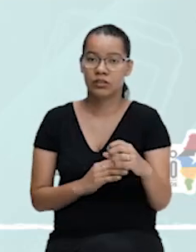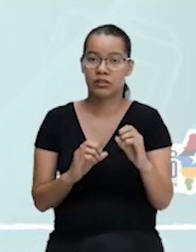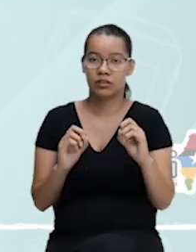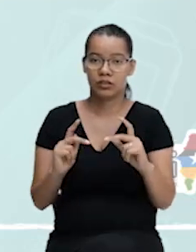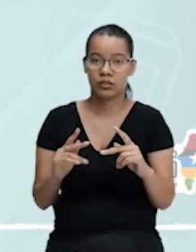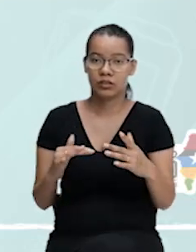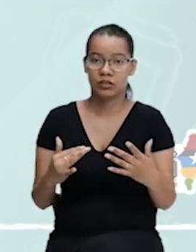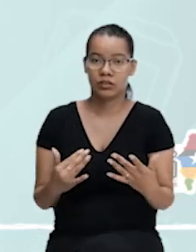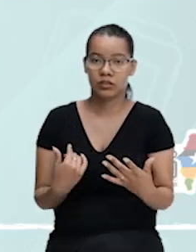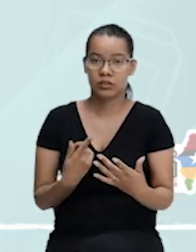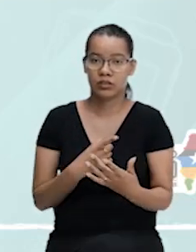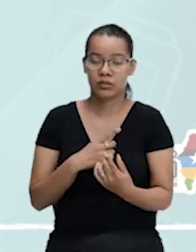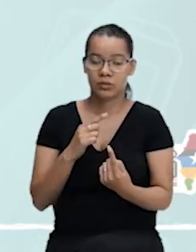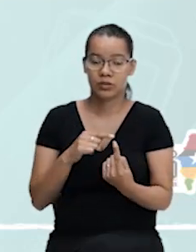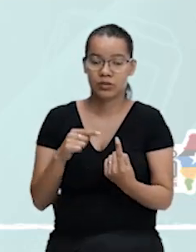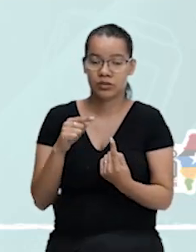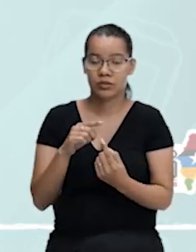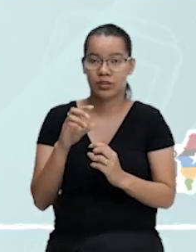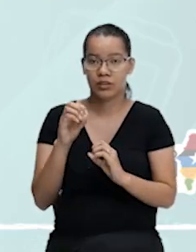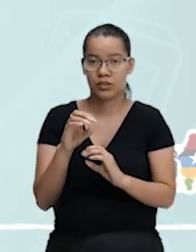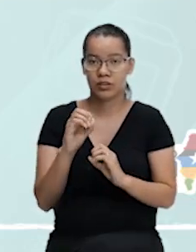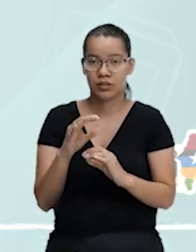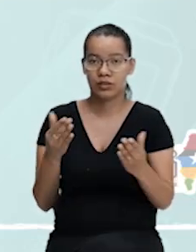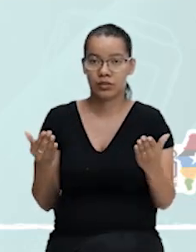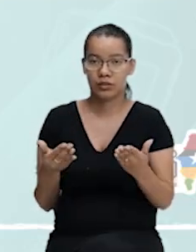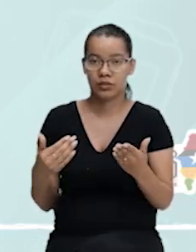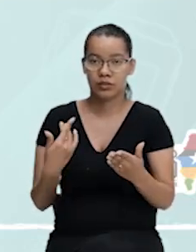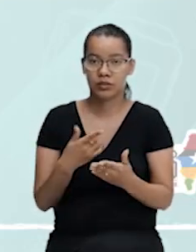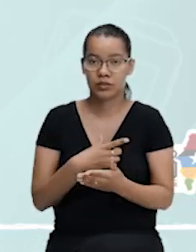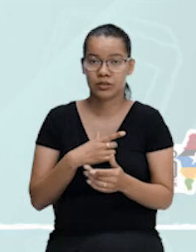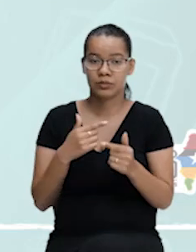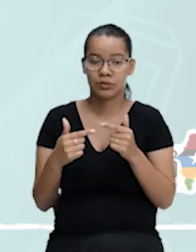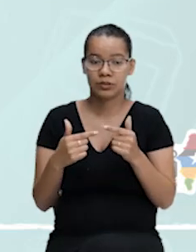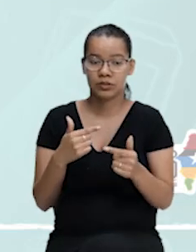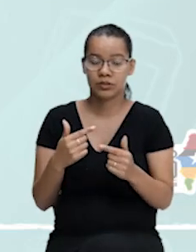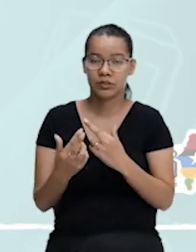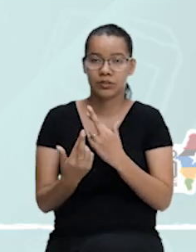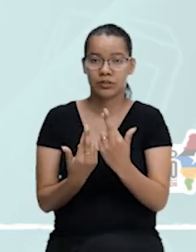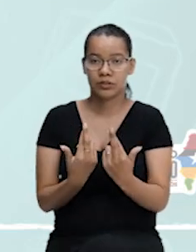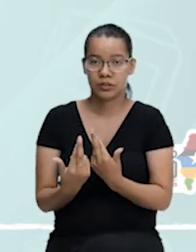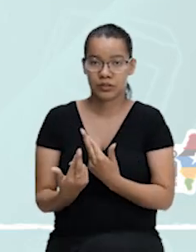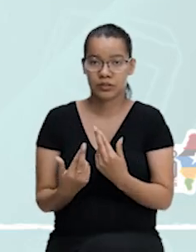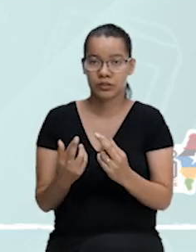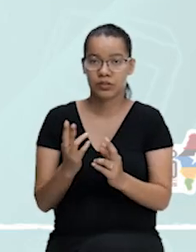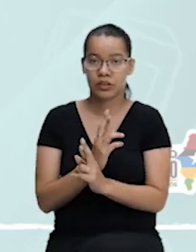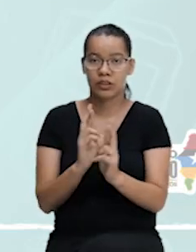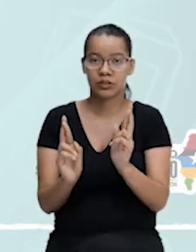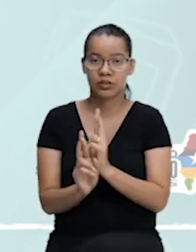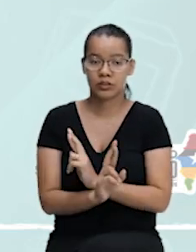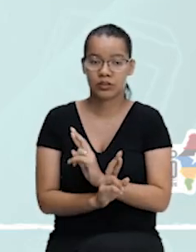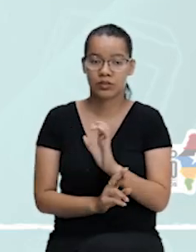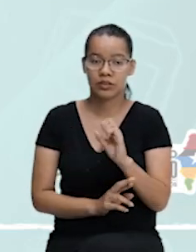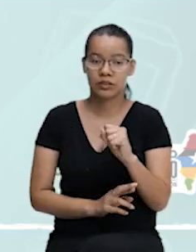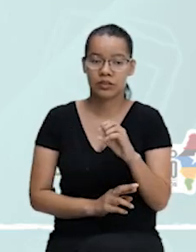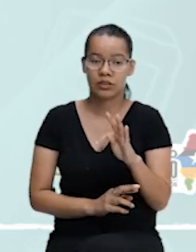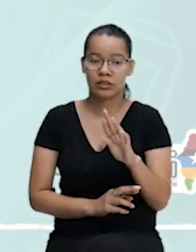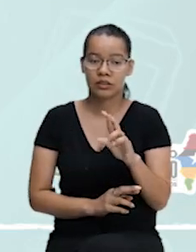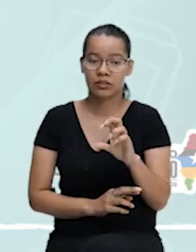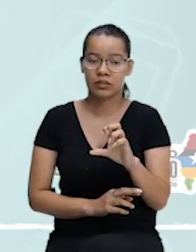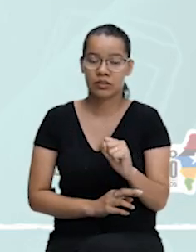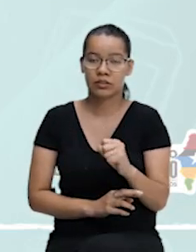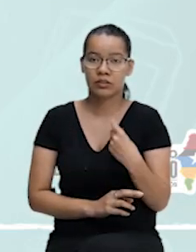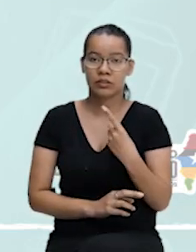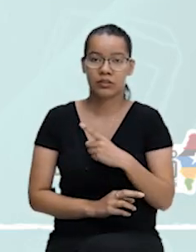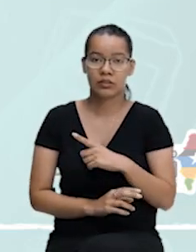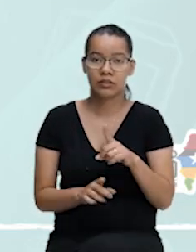objetivo na nossa aula de hoje é a gente trabalhar as reações relacionadas aos ésteres e conhecer um pouco mais